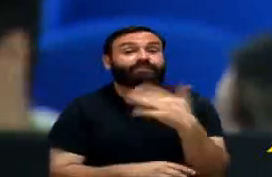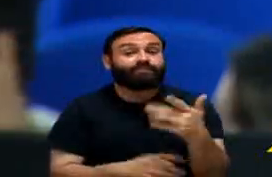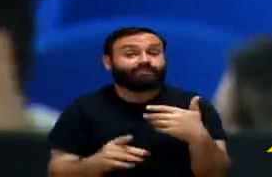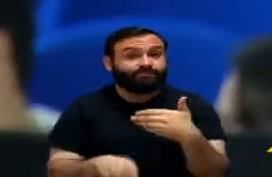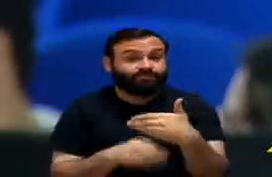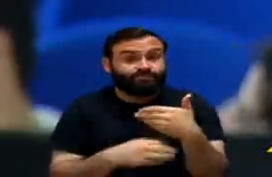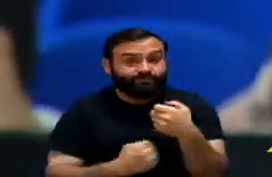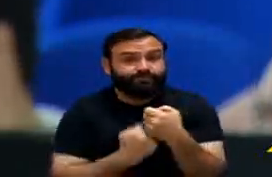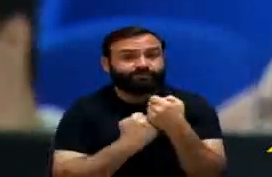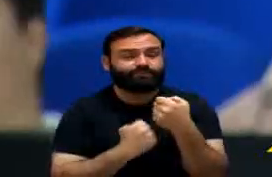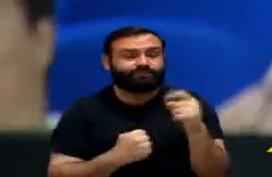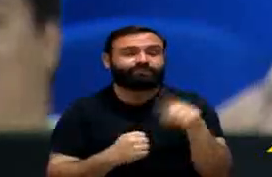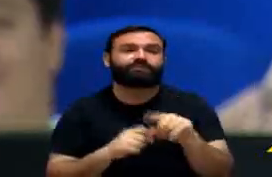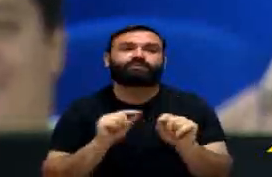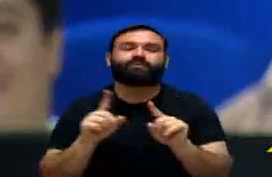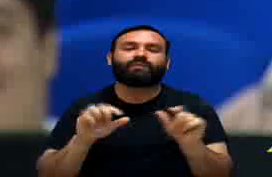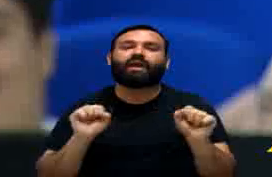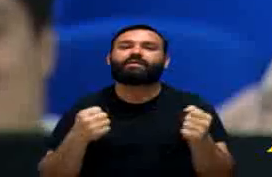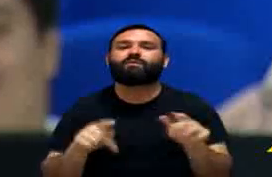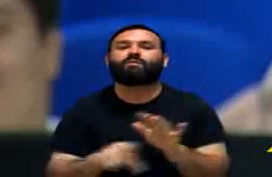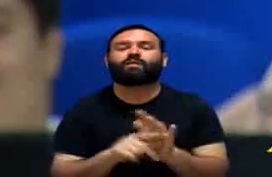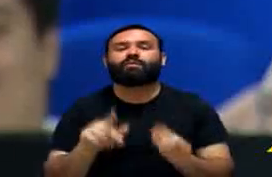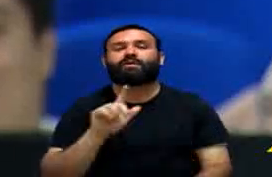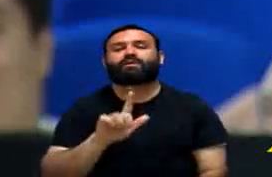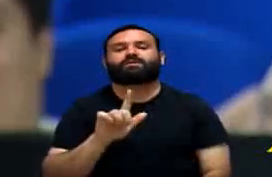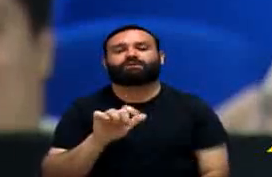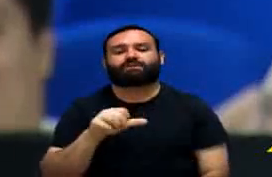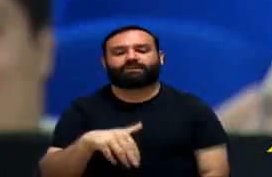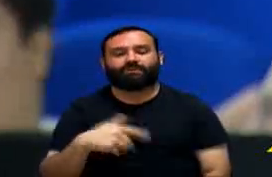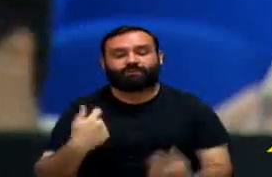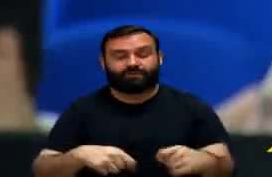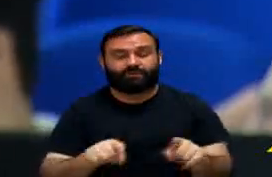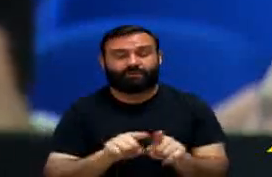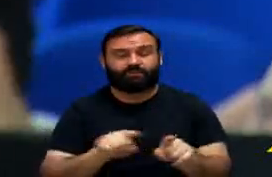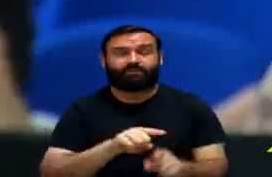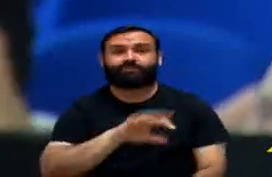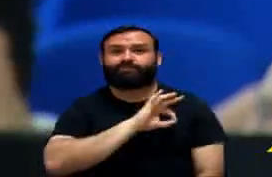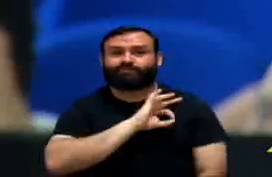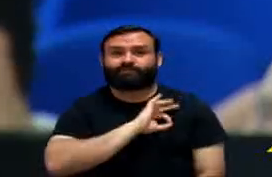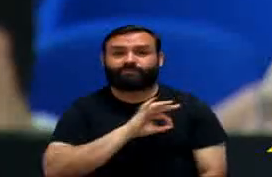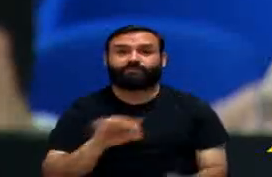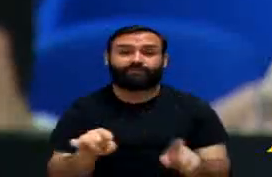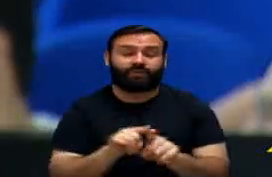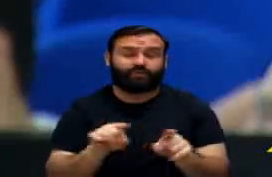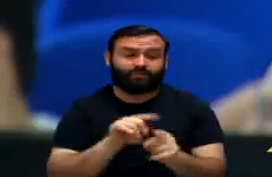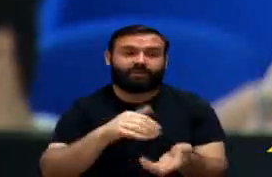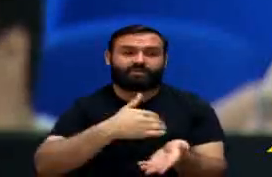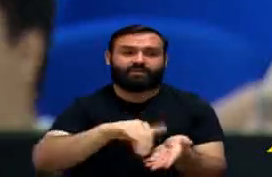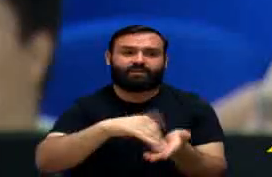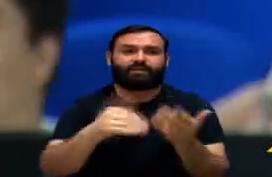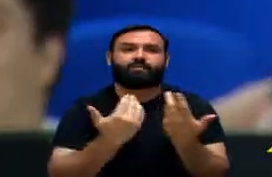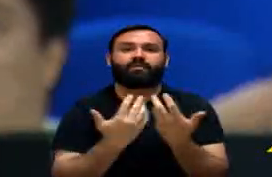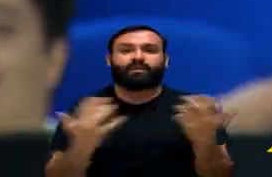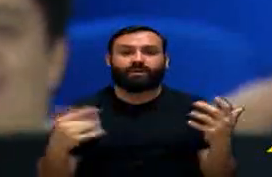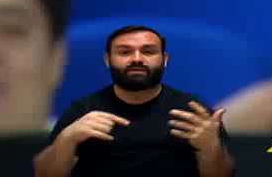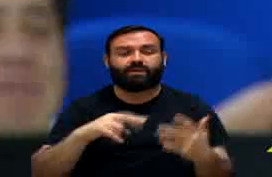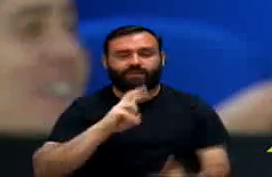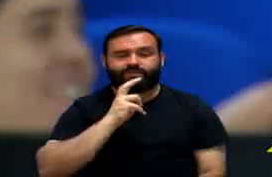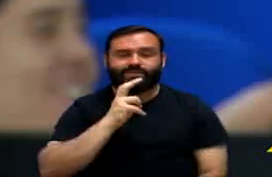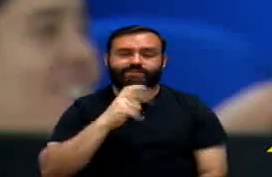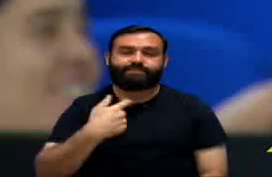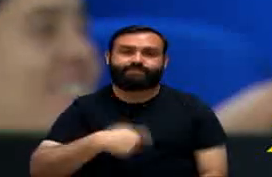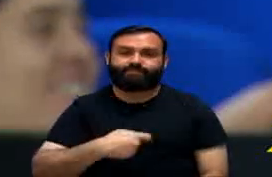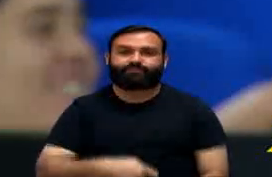é um reforço para as ações que a polícia militar tem que fazer a guarda municipal e a Secretaria de Meio Ambiente na